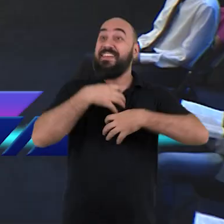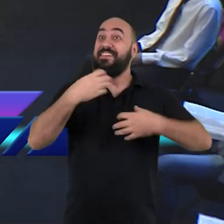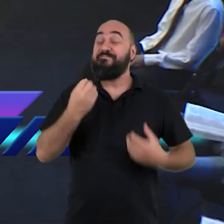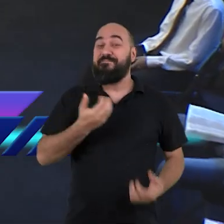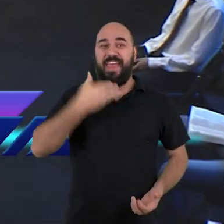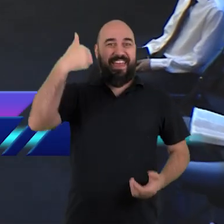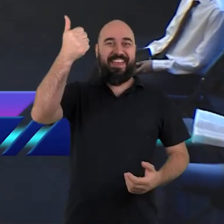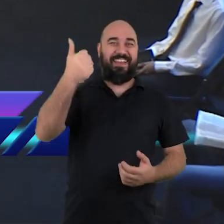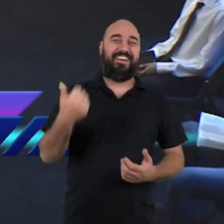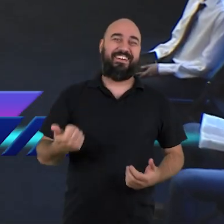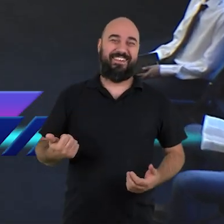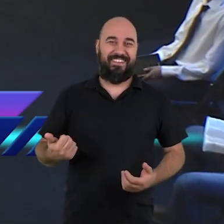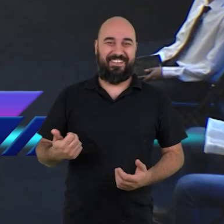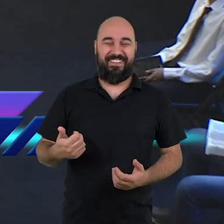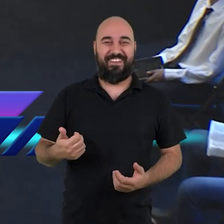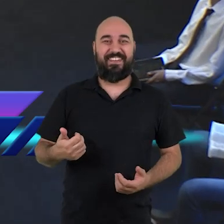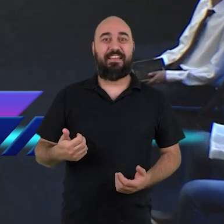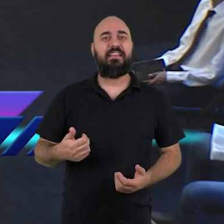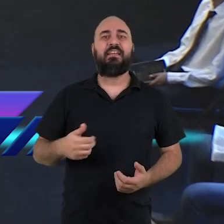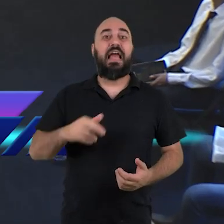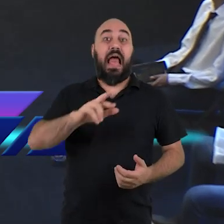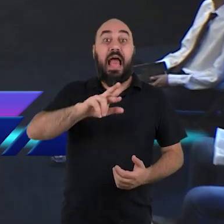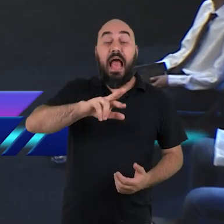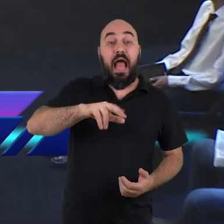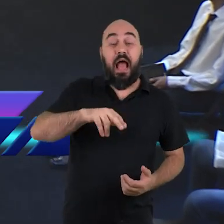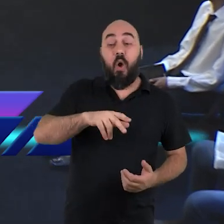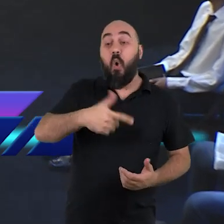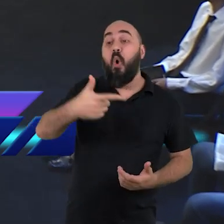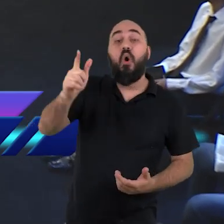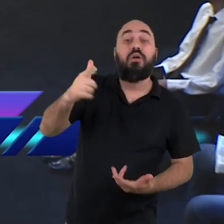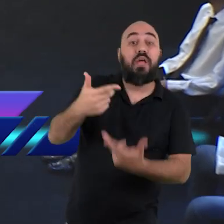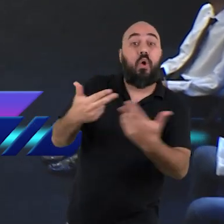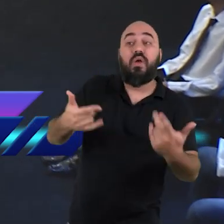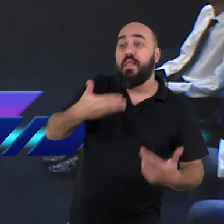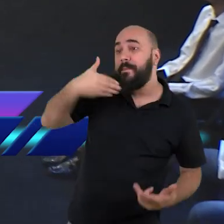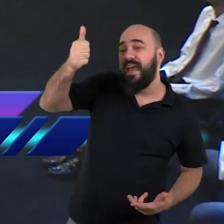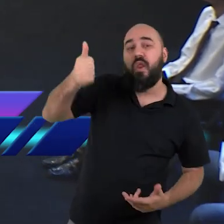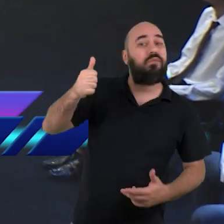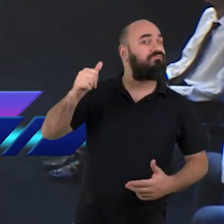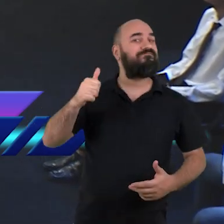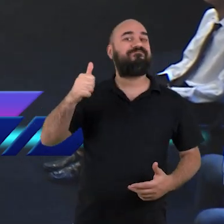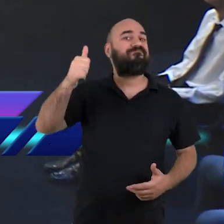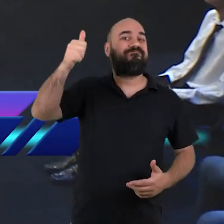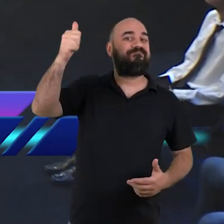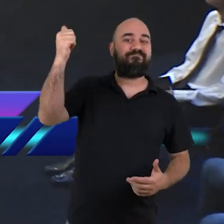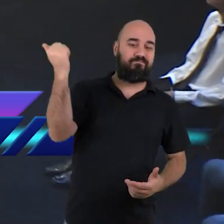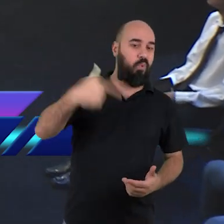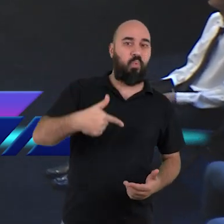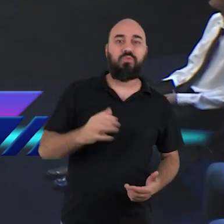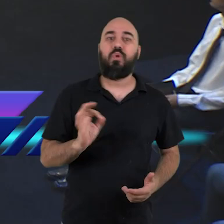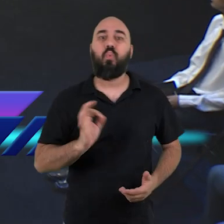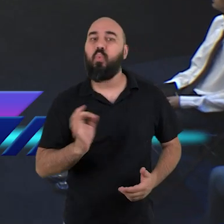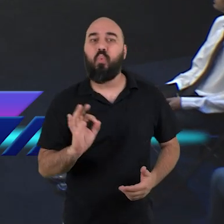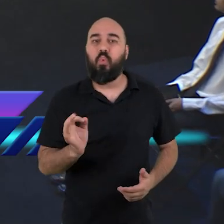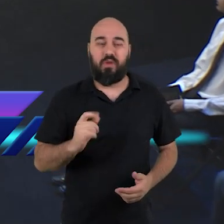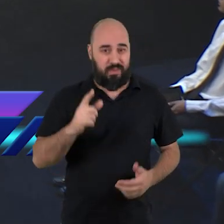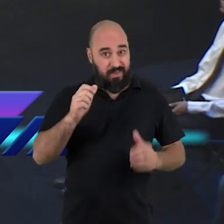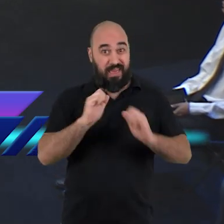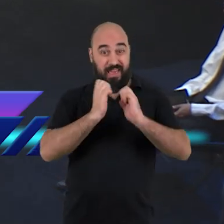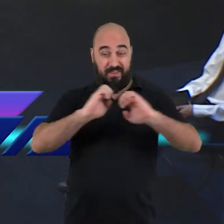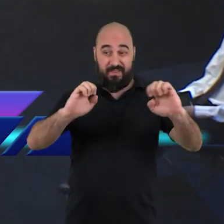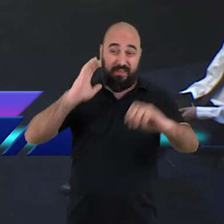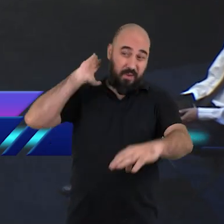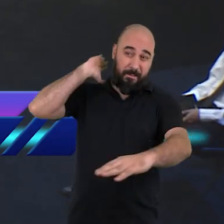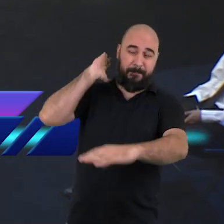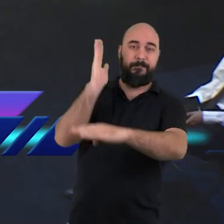receber. Não há nada acima do evangelho, que é a boa nova de que